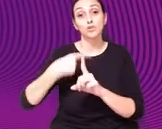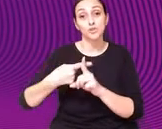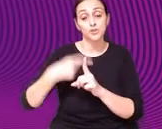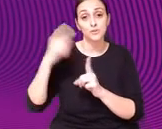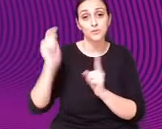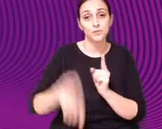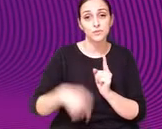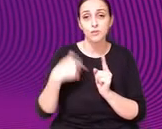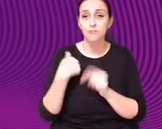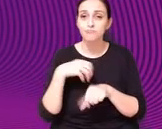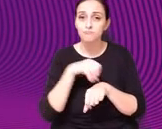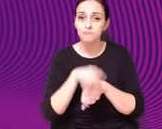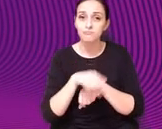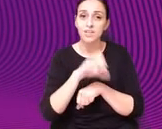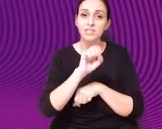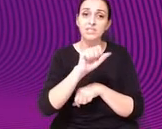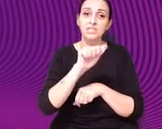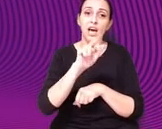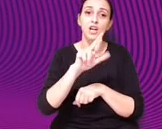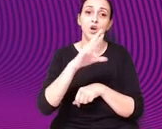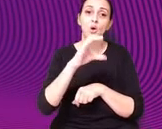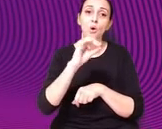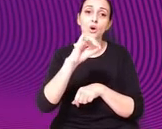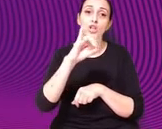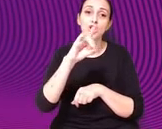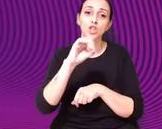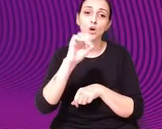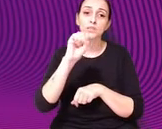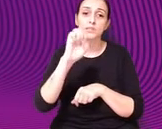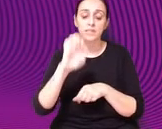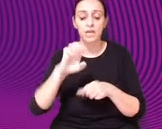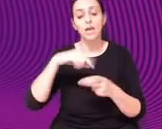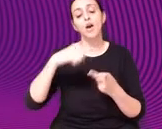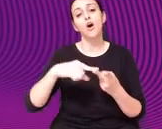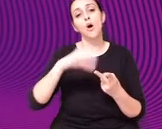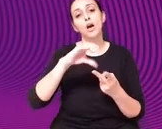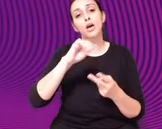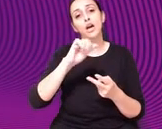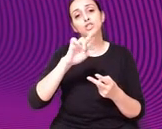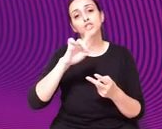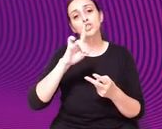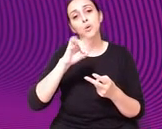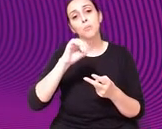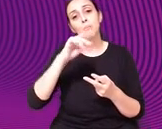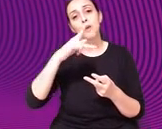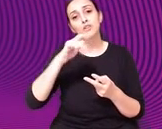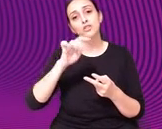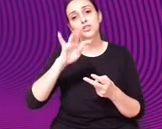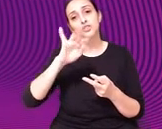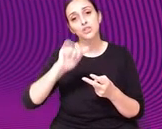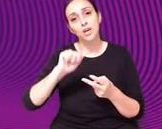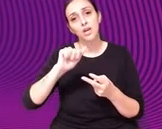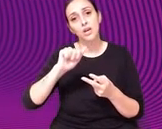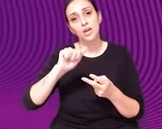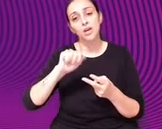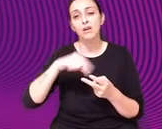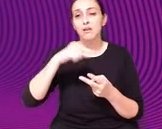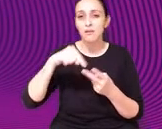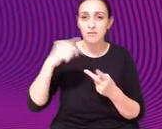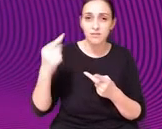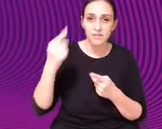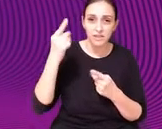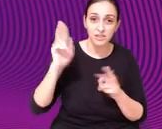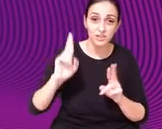sugerir sarcoidose ou cardiomiopatia inflamatória ou infiltrativa. Revisto com